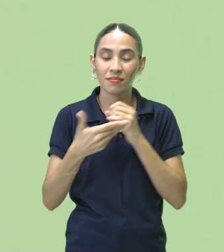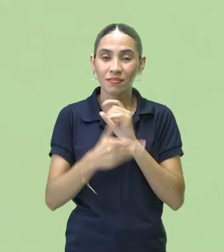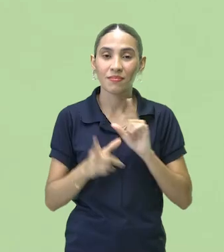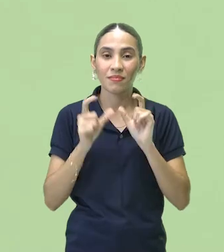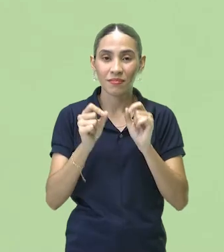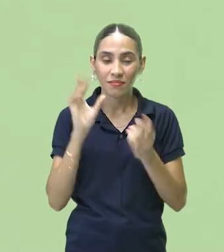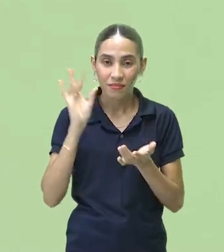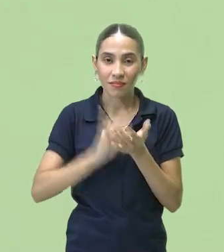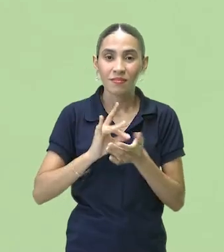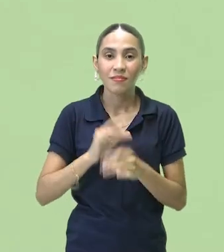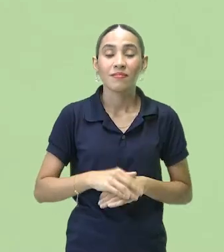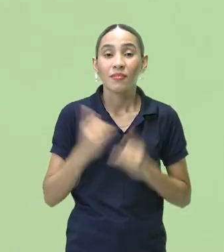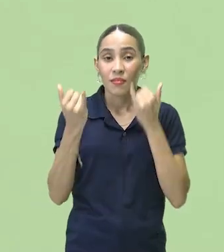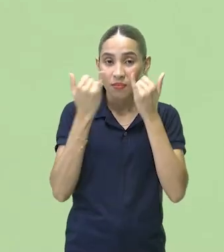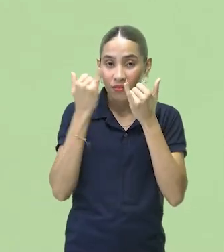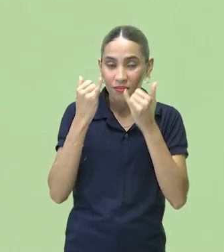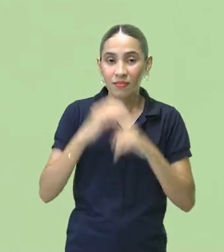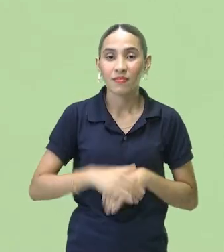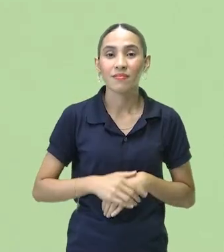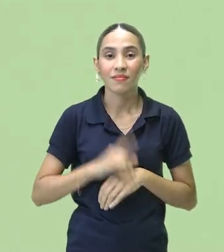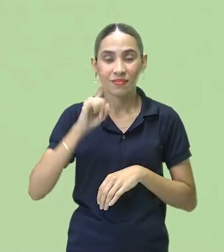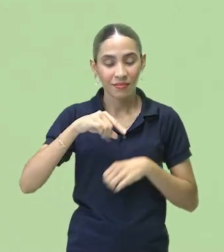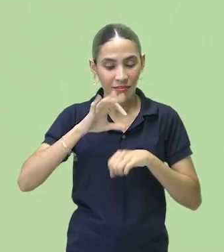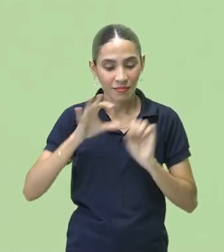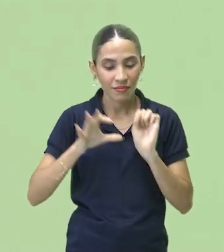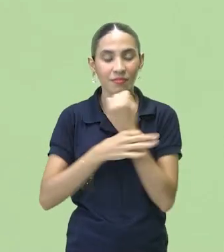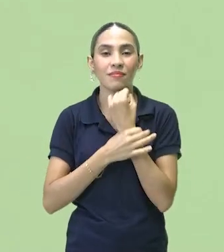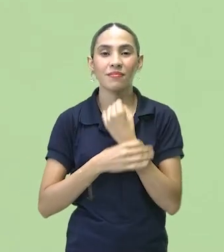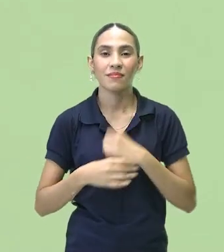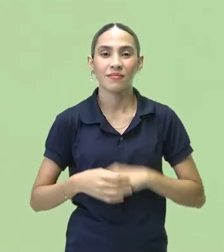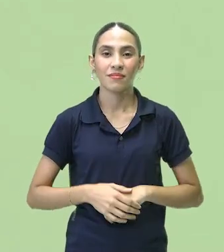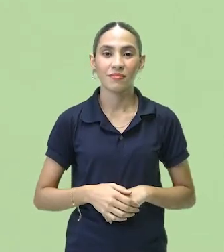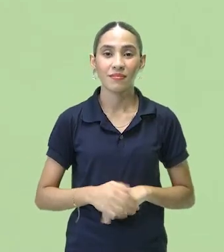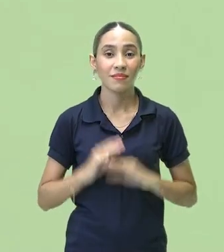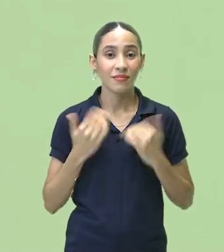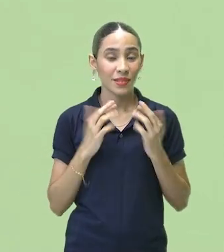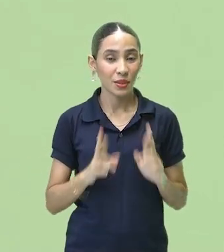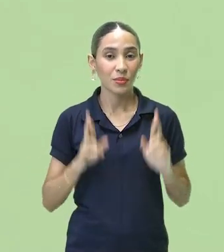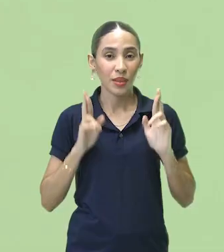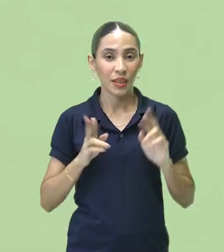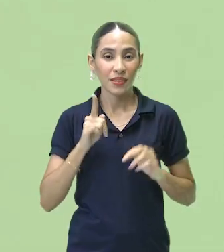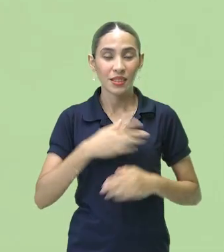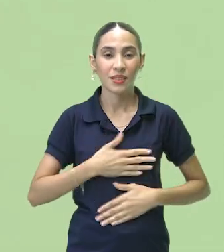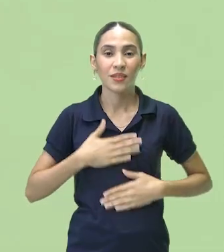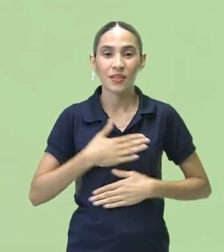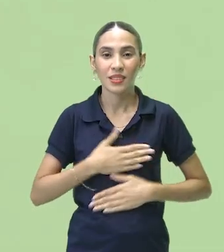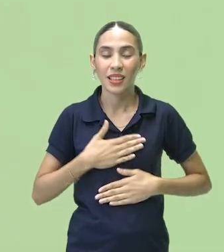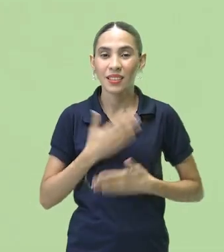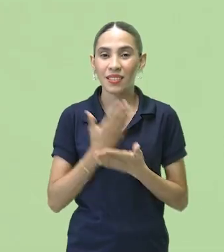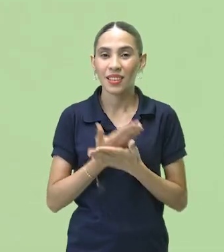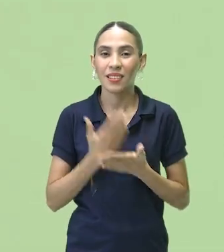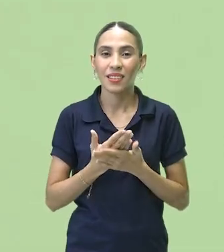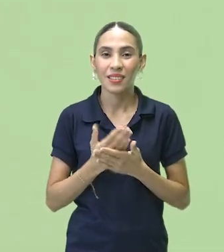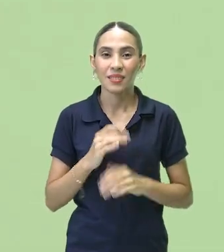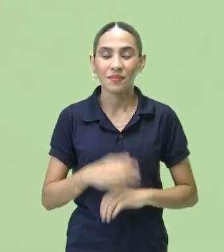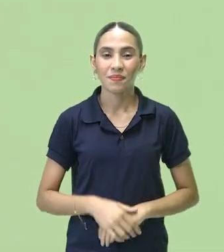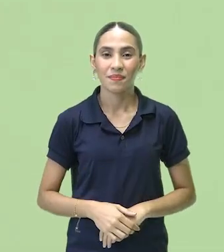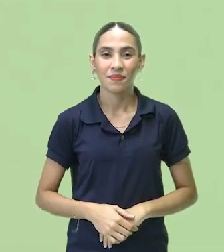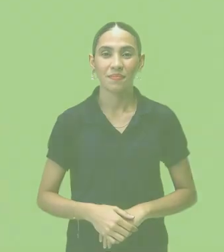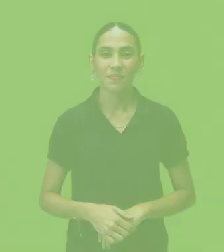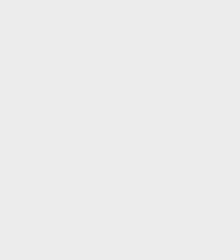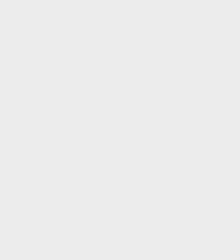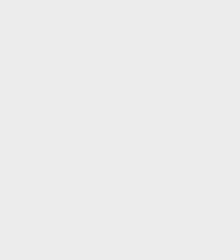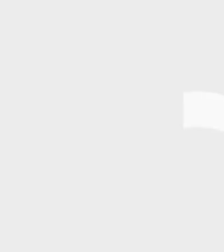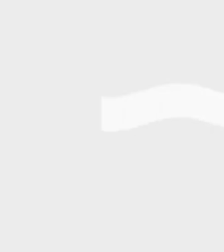aí realmente, né, em informações que são o mais correto possível. Eu espero que você tenha gostado da nossa aula e até uma próxima.